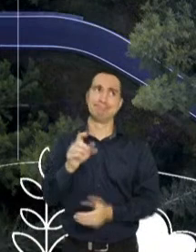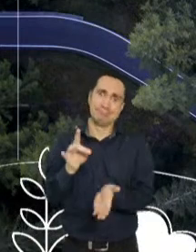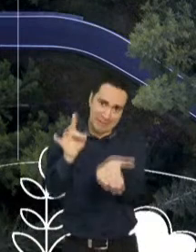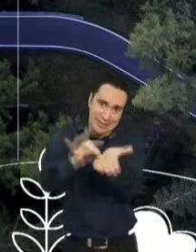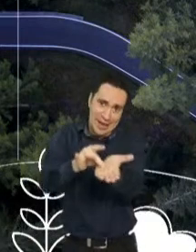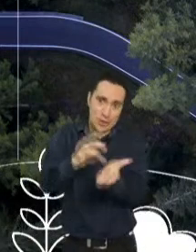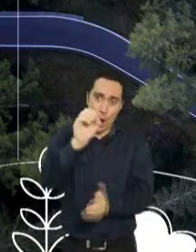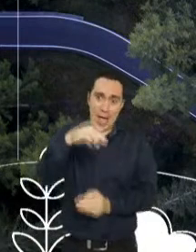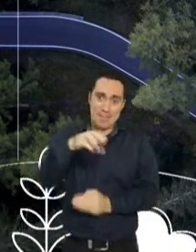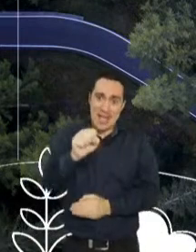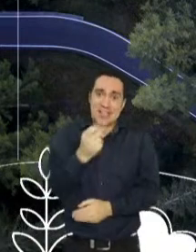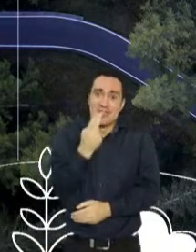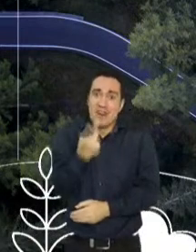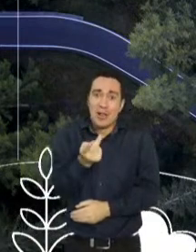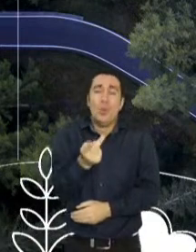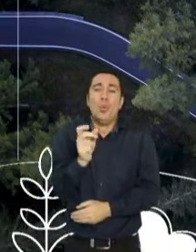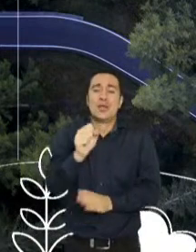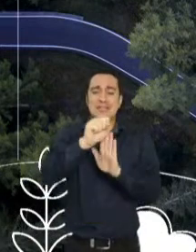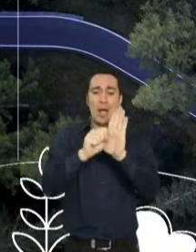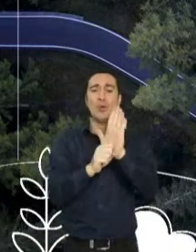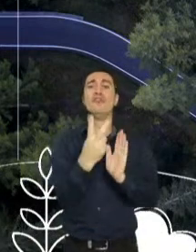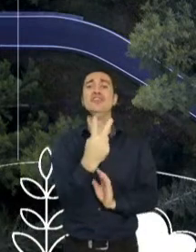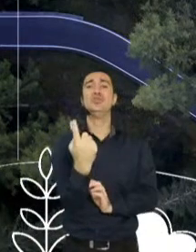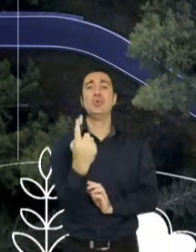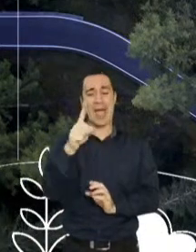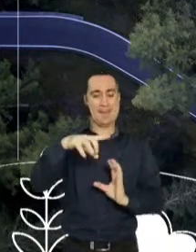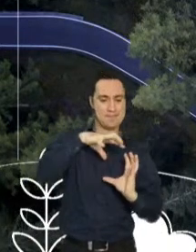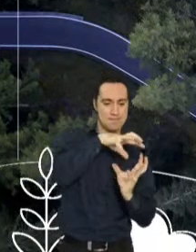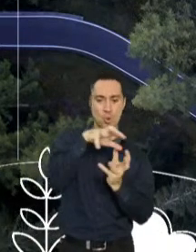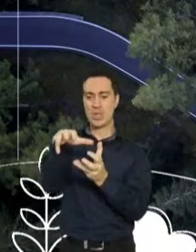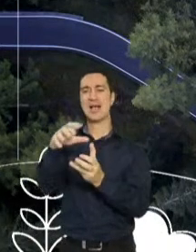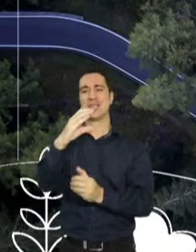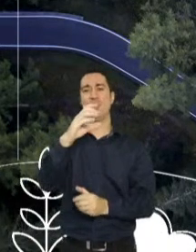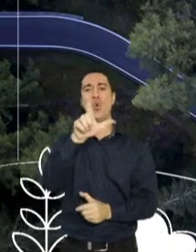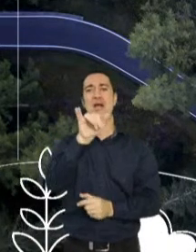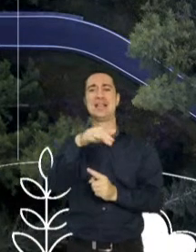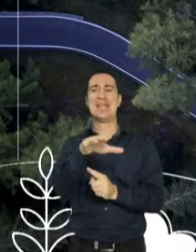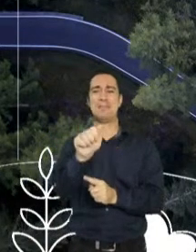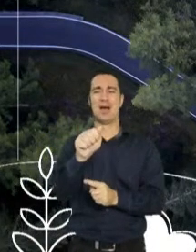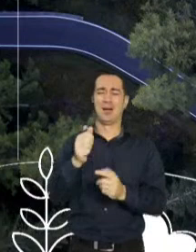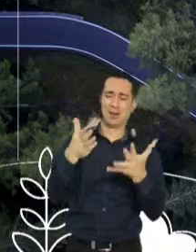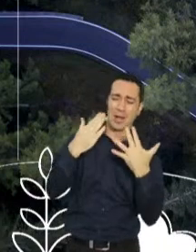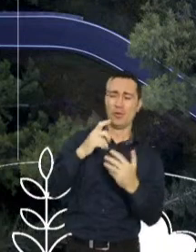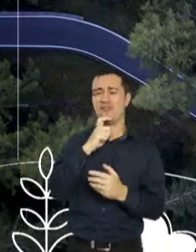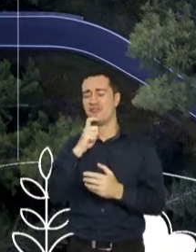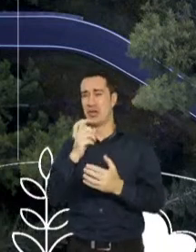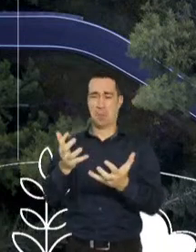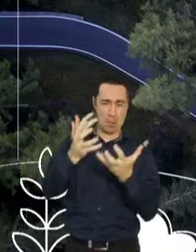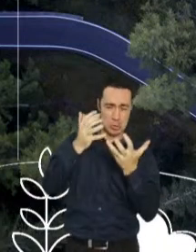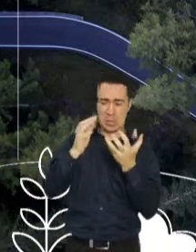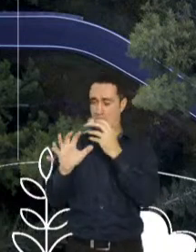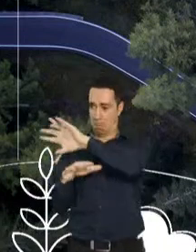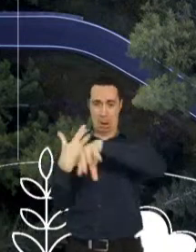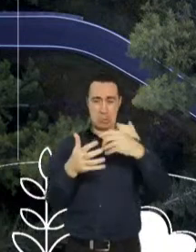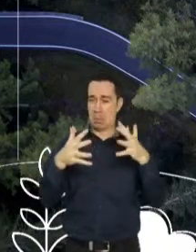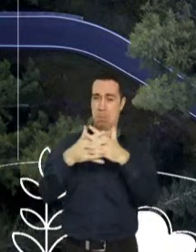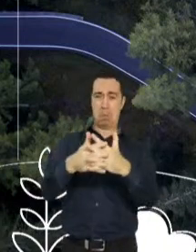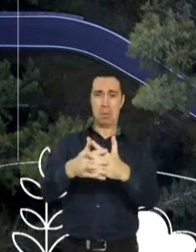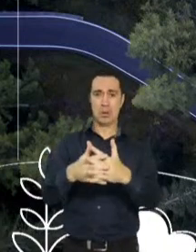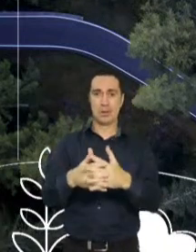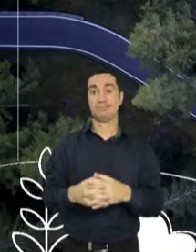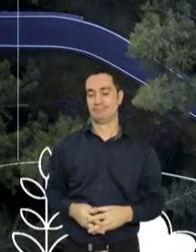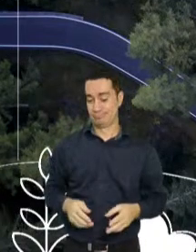na verdade, né, para o século XXI, as mudanças climáticas. Ok? Cenário 2.